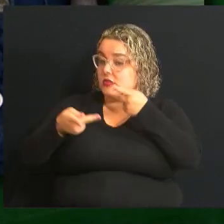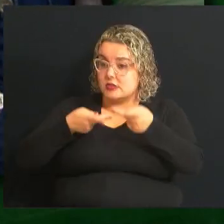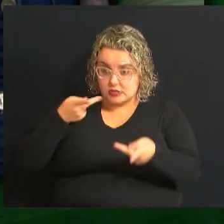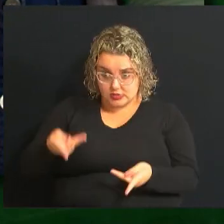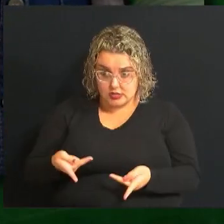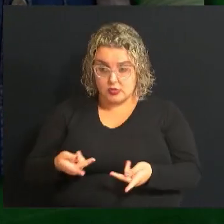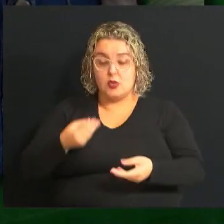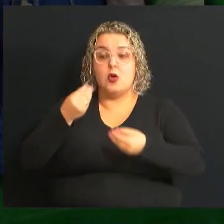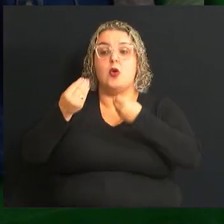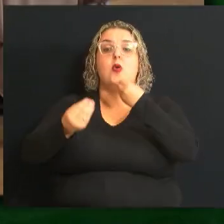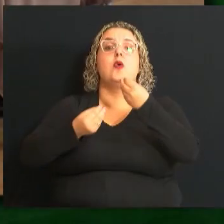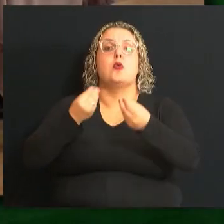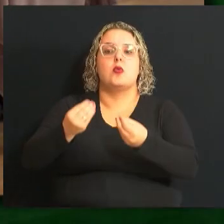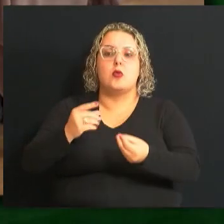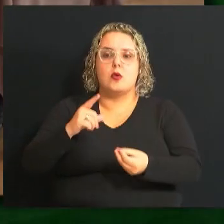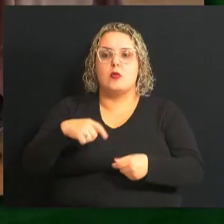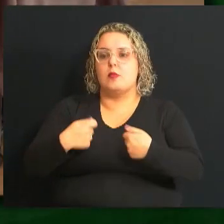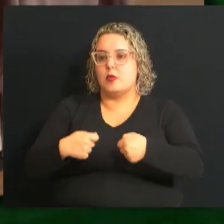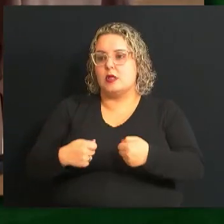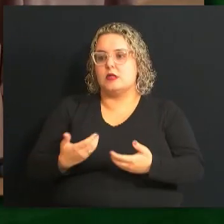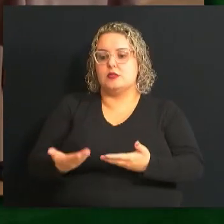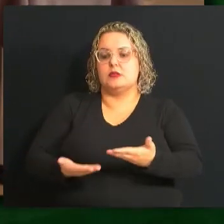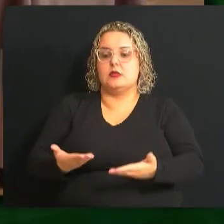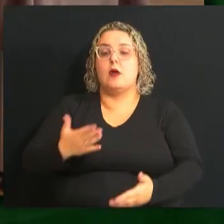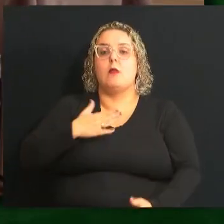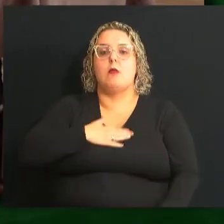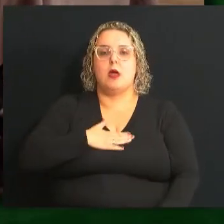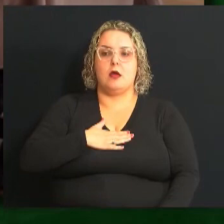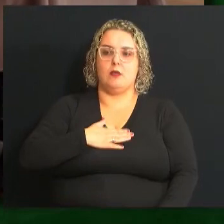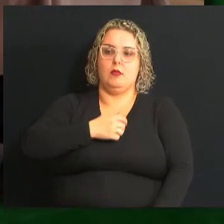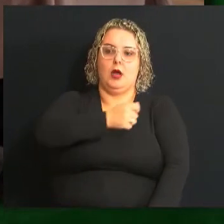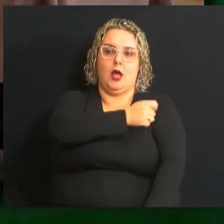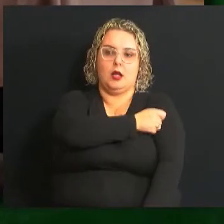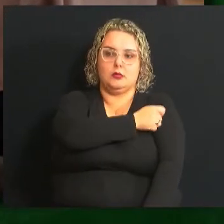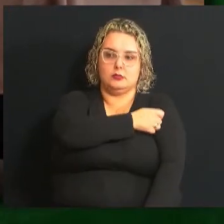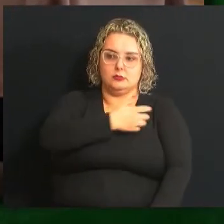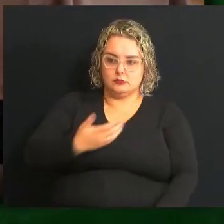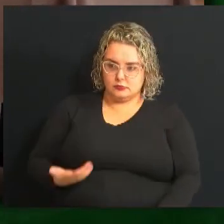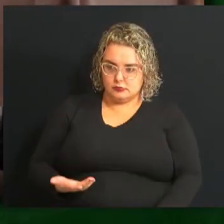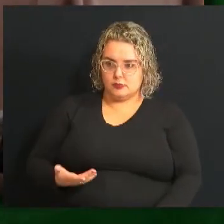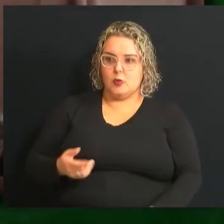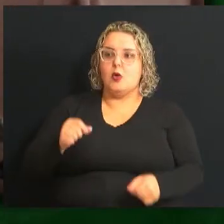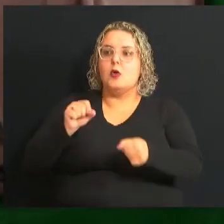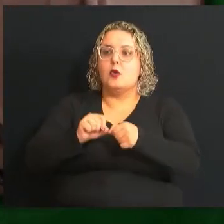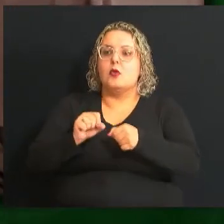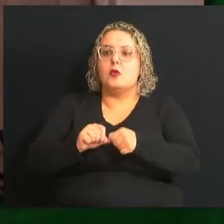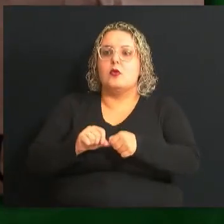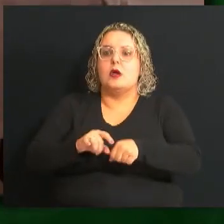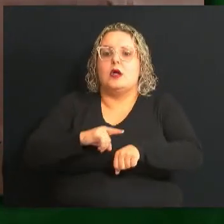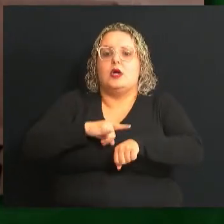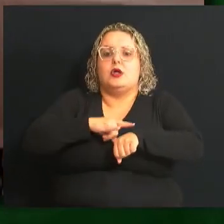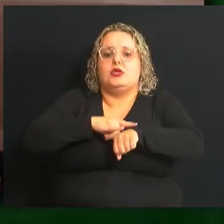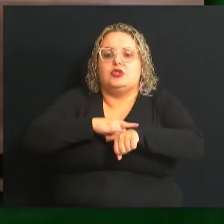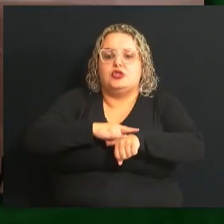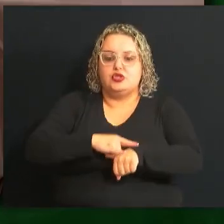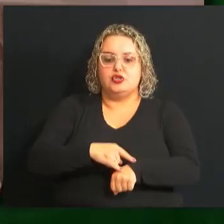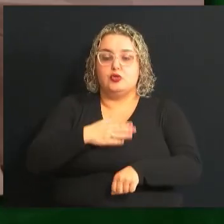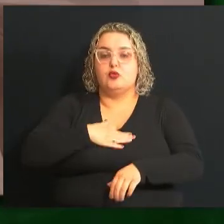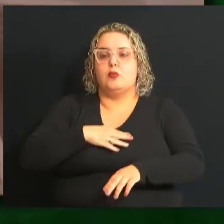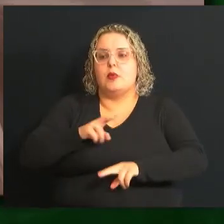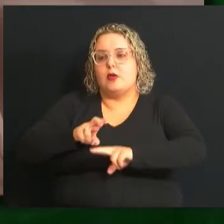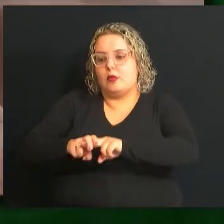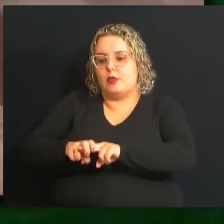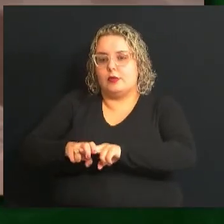eu tenho que tratar o meu aluno, aquele que faz xixi no meu colo e não no colo